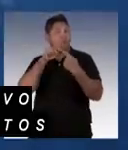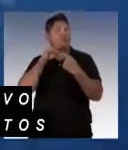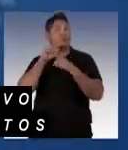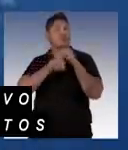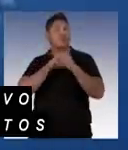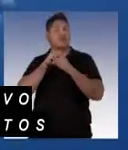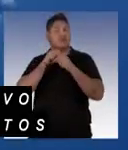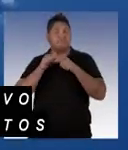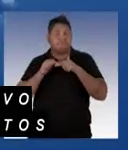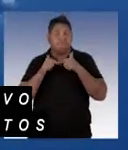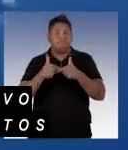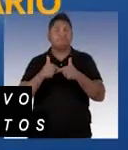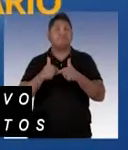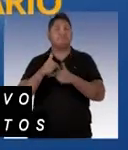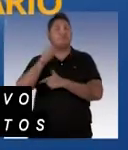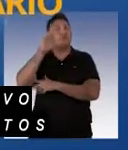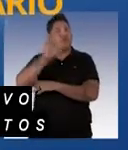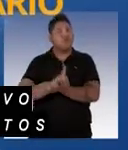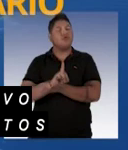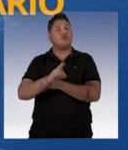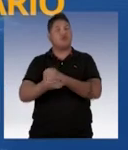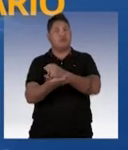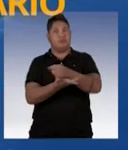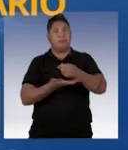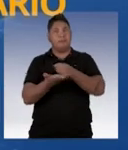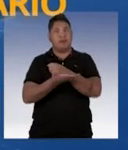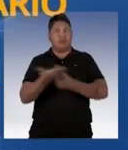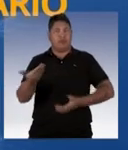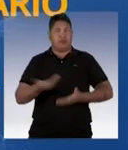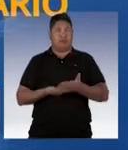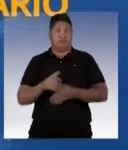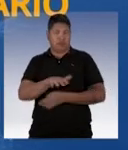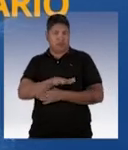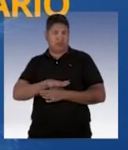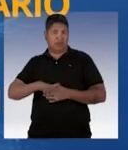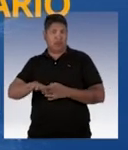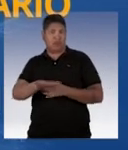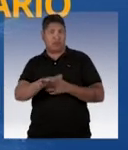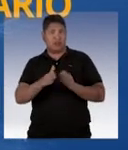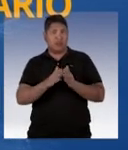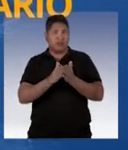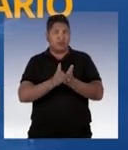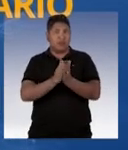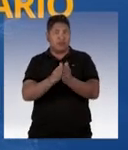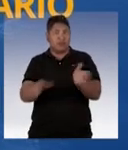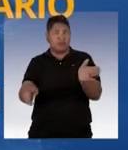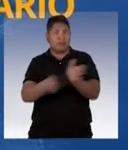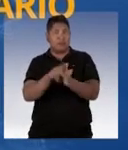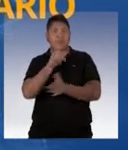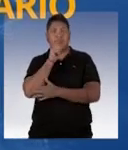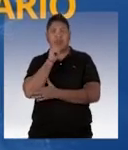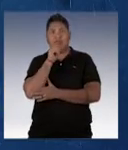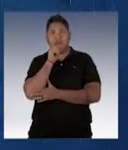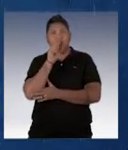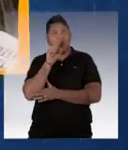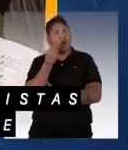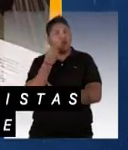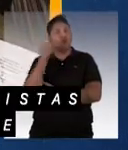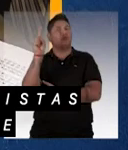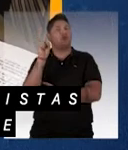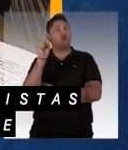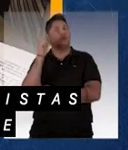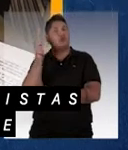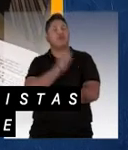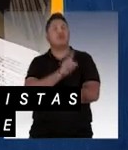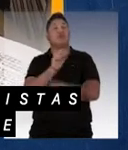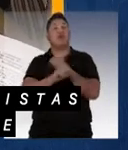principal objetivo é a defesa dos direitos fundamentais dos trabalhadores nos setores portuário e aquaviário. Uma das